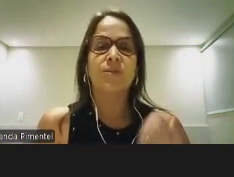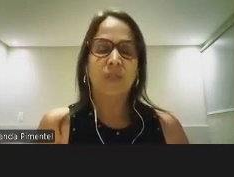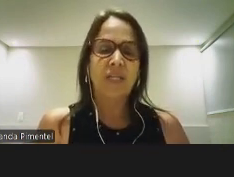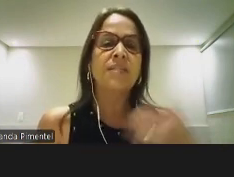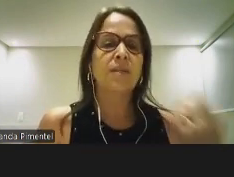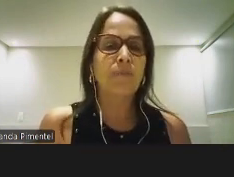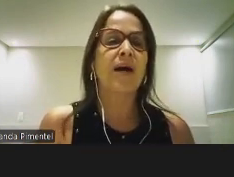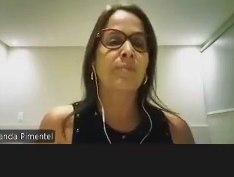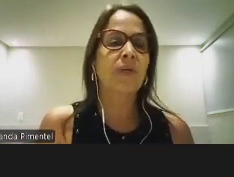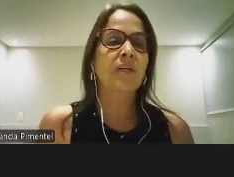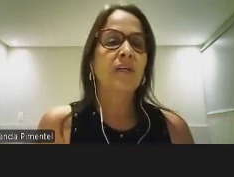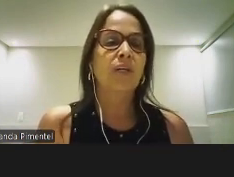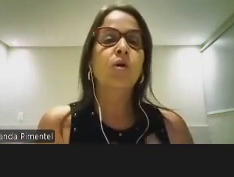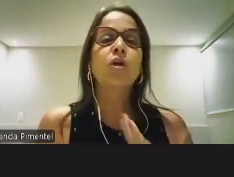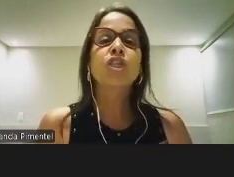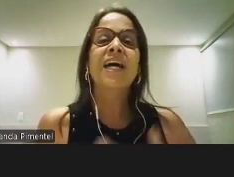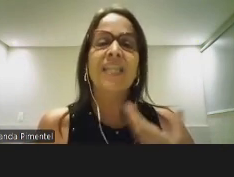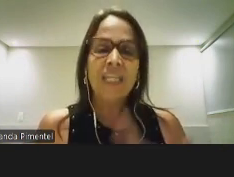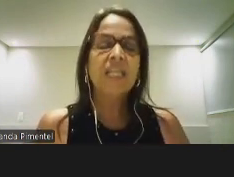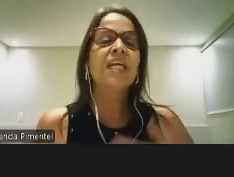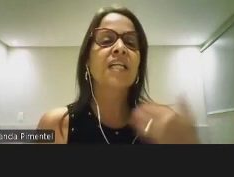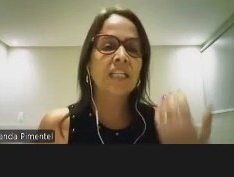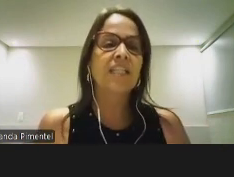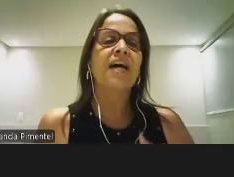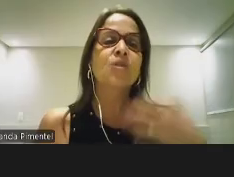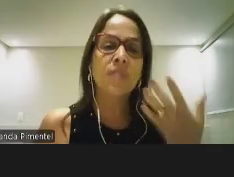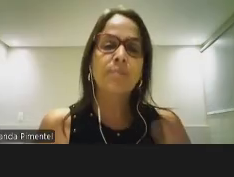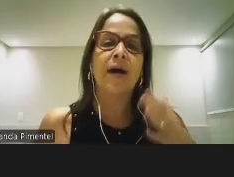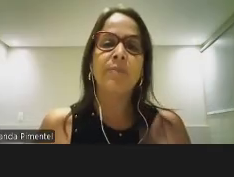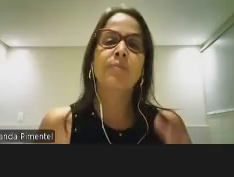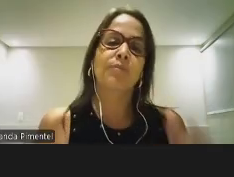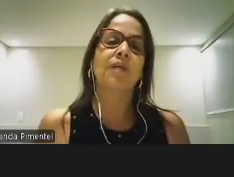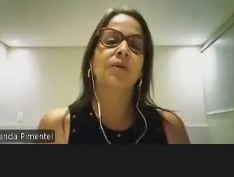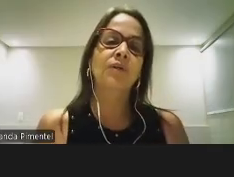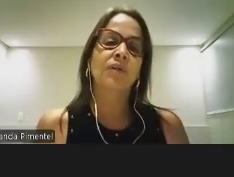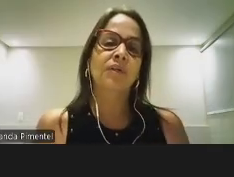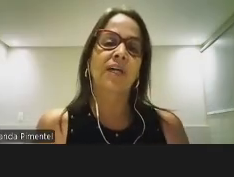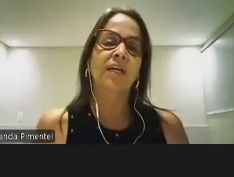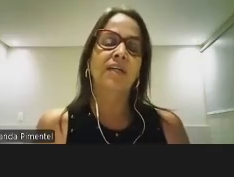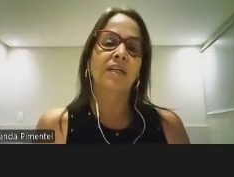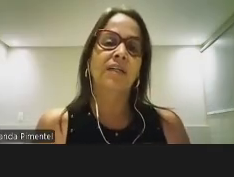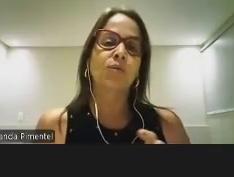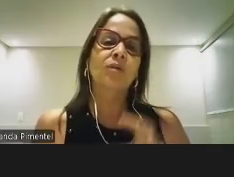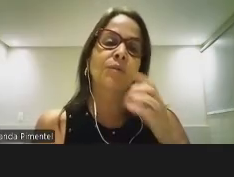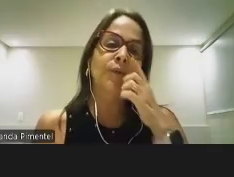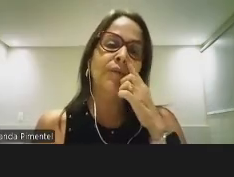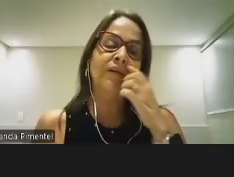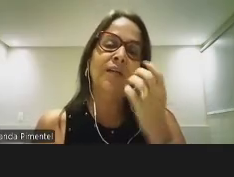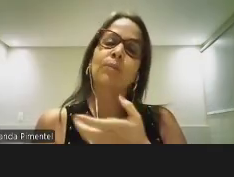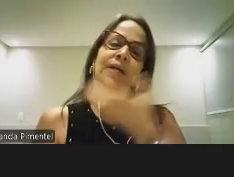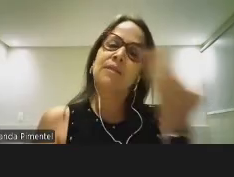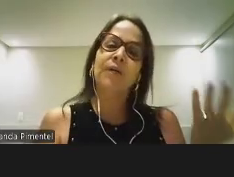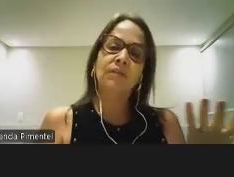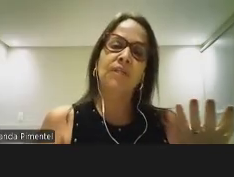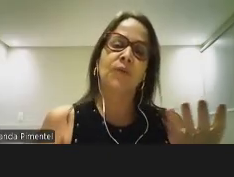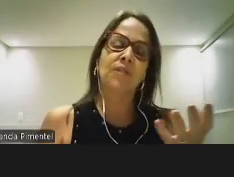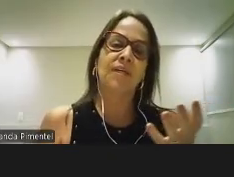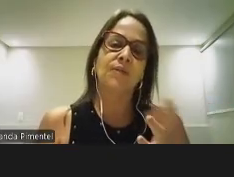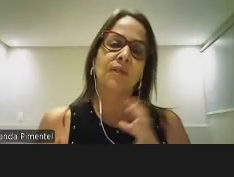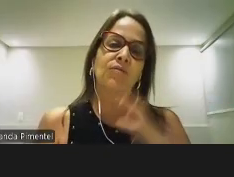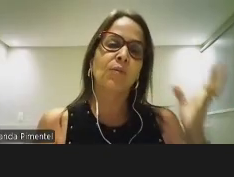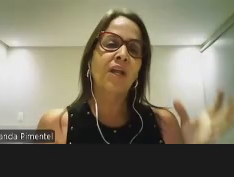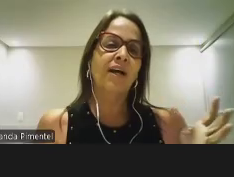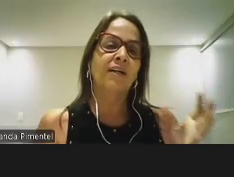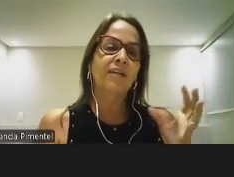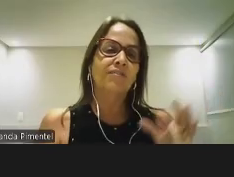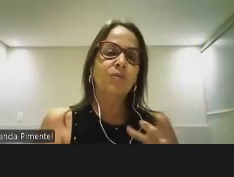provavelmente é um caso de CPAP, que eu gostaria que ele tentasse o CPAP primeiro, né, então estou primeiro aí, estou participando desse